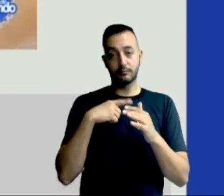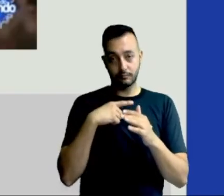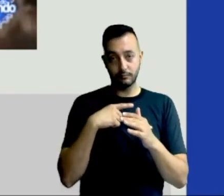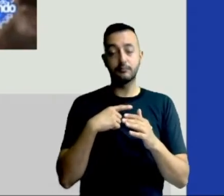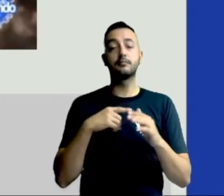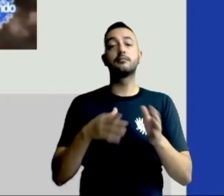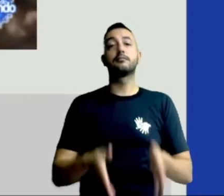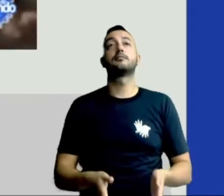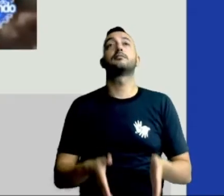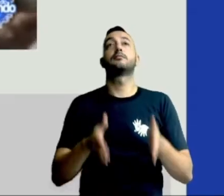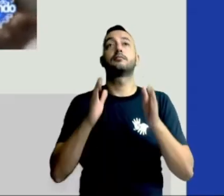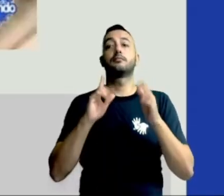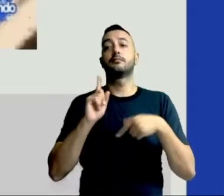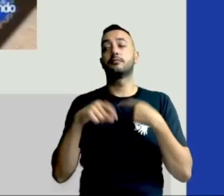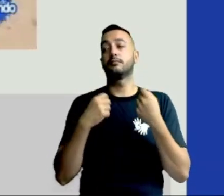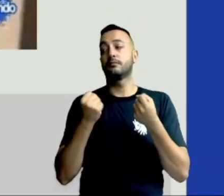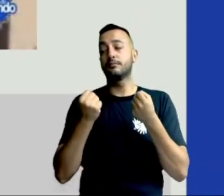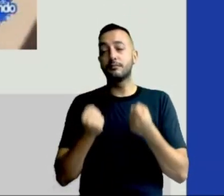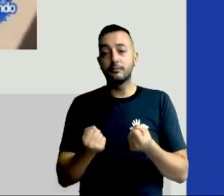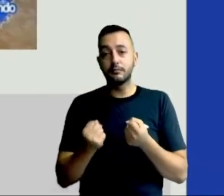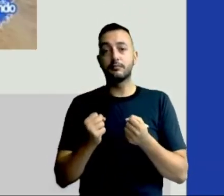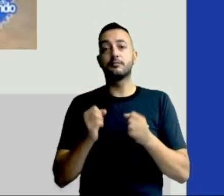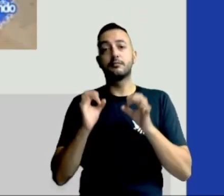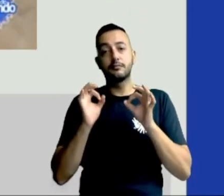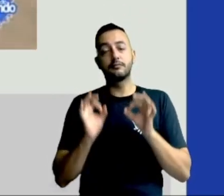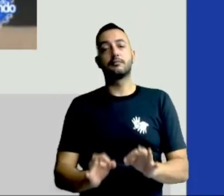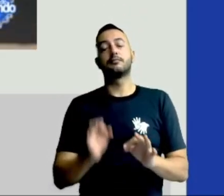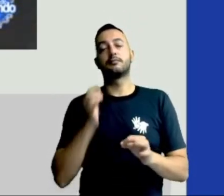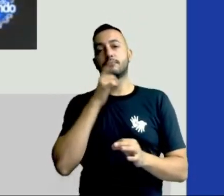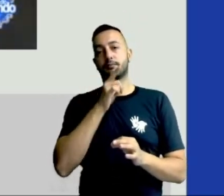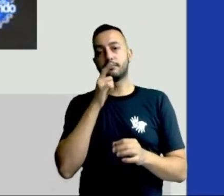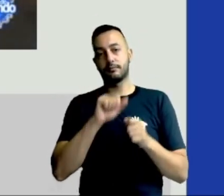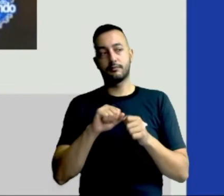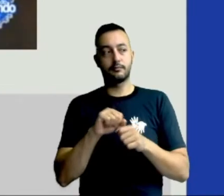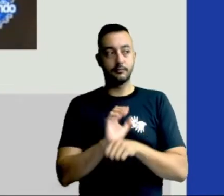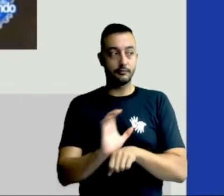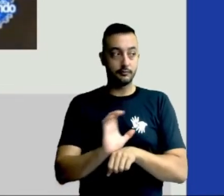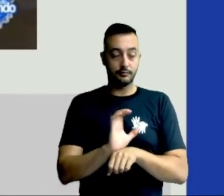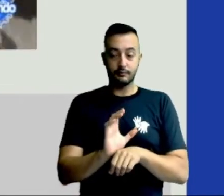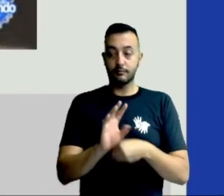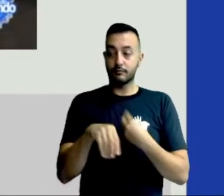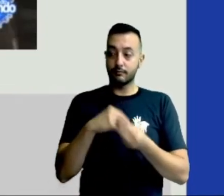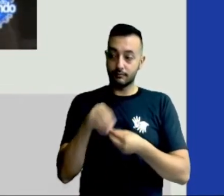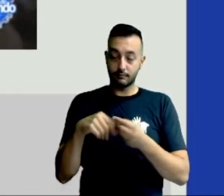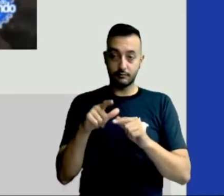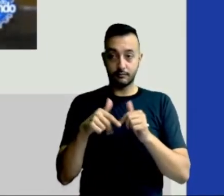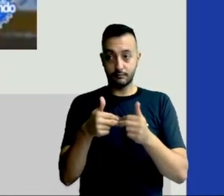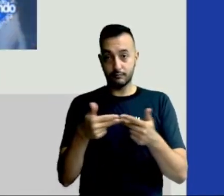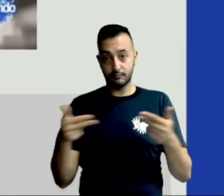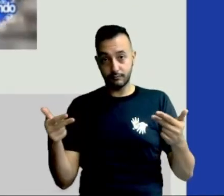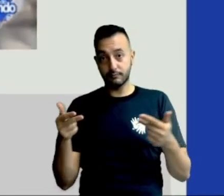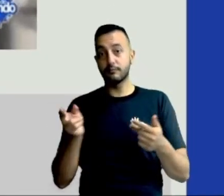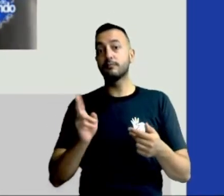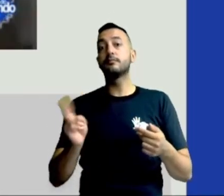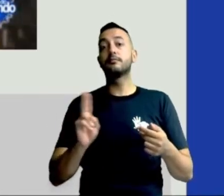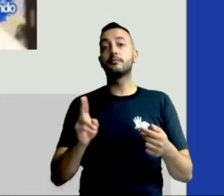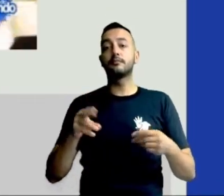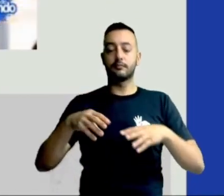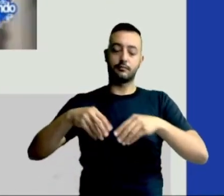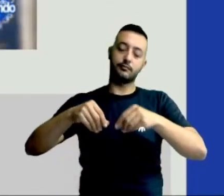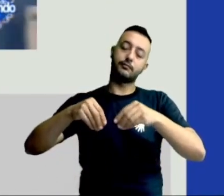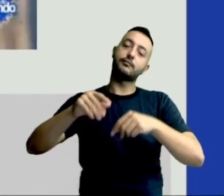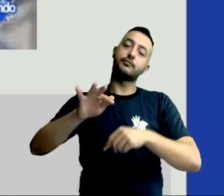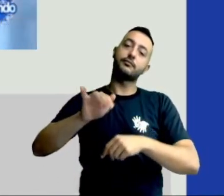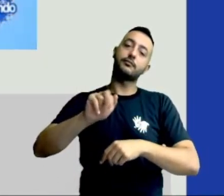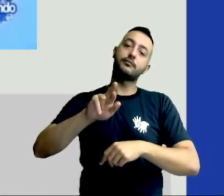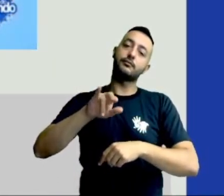depois pesar tudo muito bem na dose certa para fazer cimento. Essa mistura desses 3 materiais eles chamam aqui de farinha. Ela